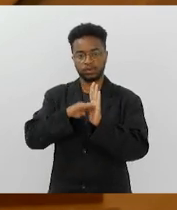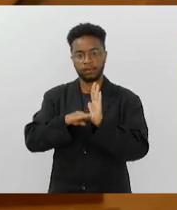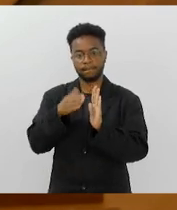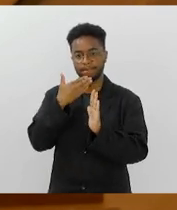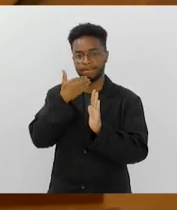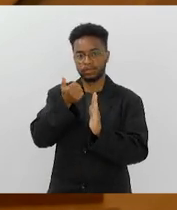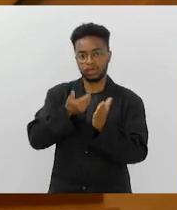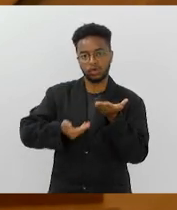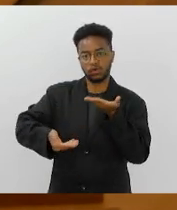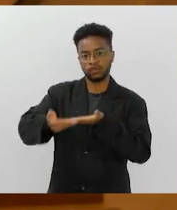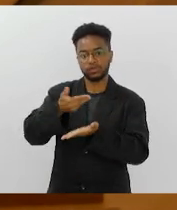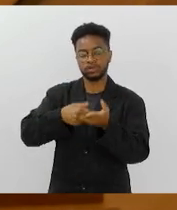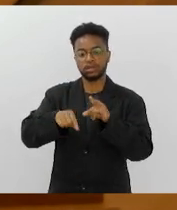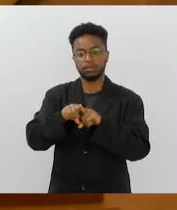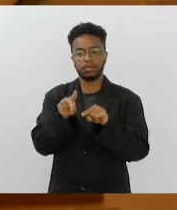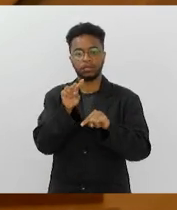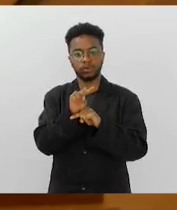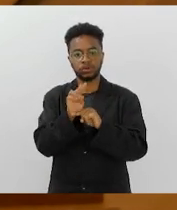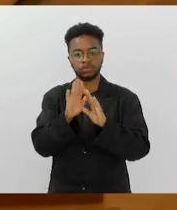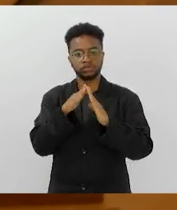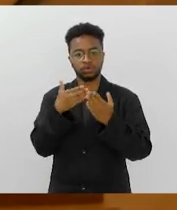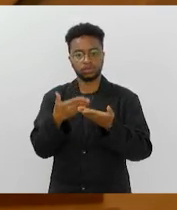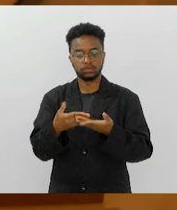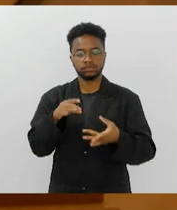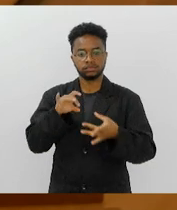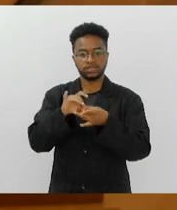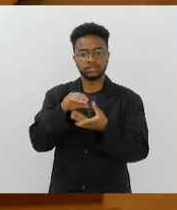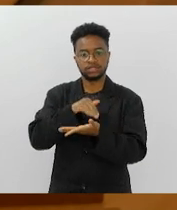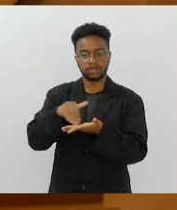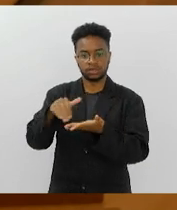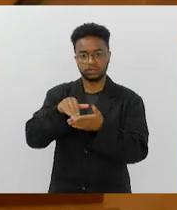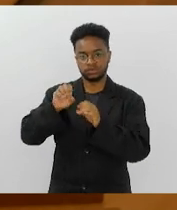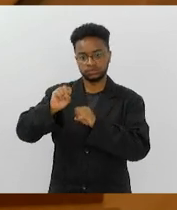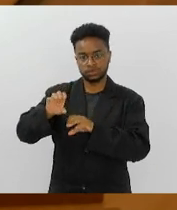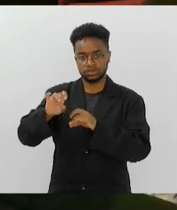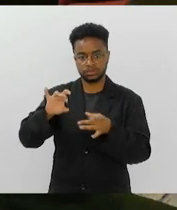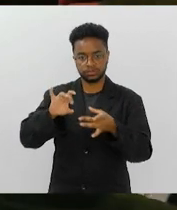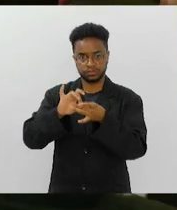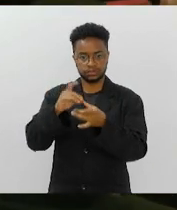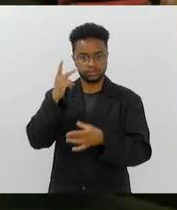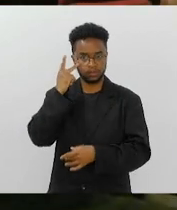Proteção Escolar da Secretaria de Educação de São Paulo.